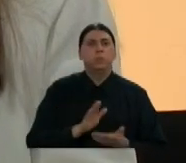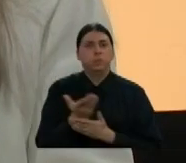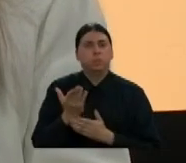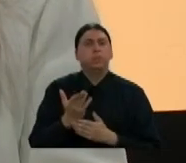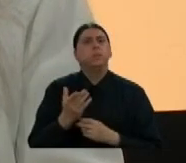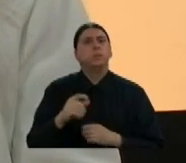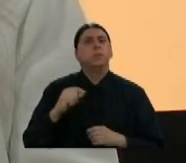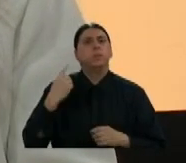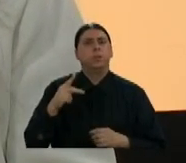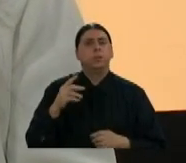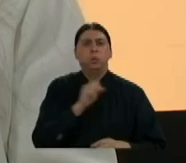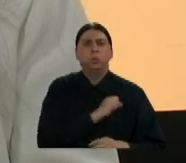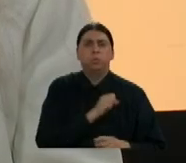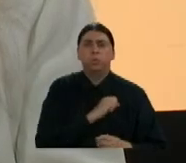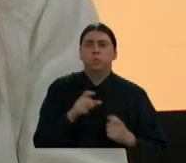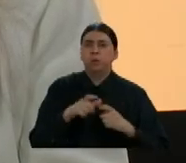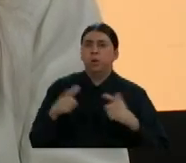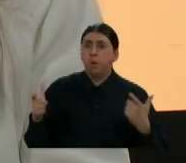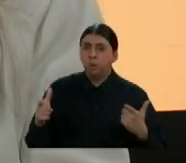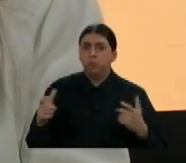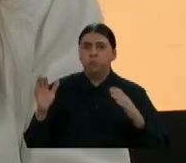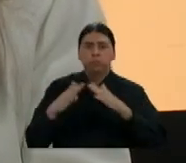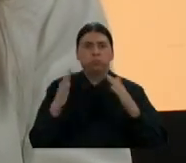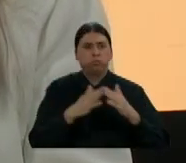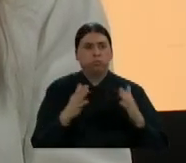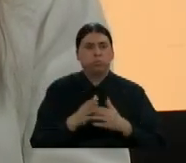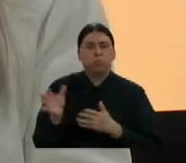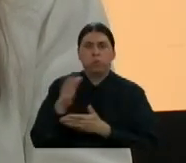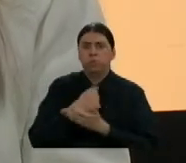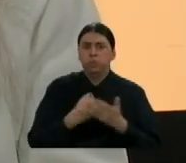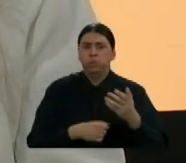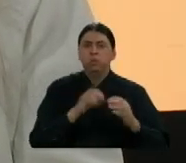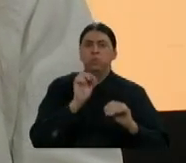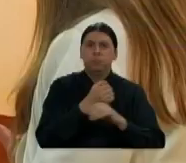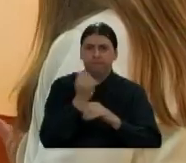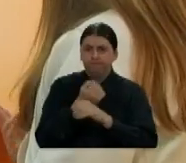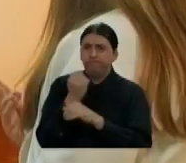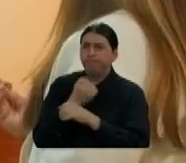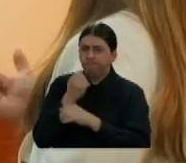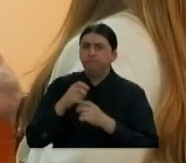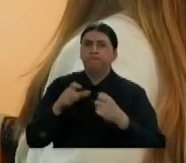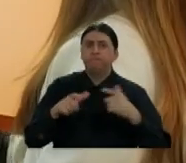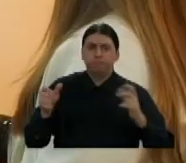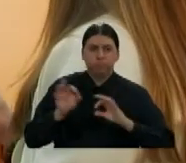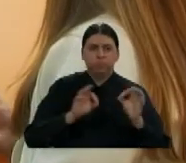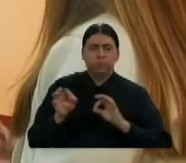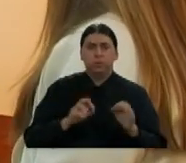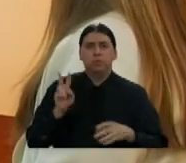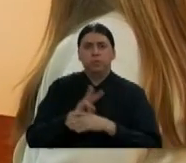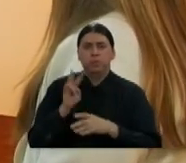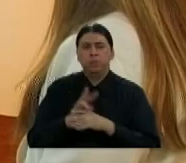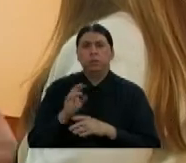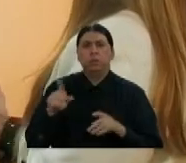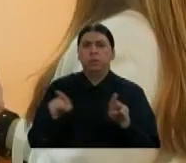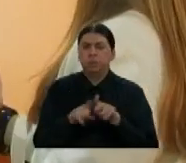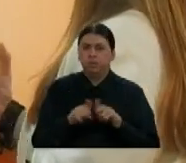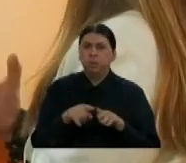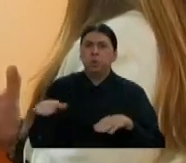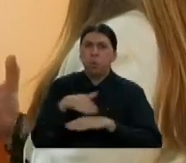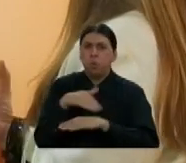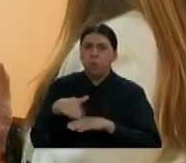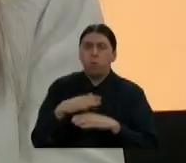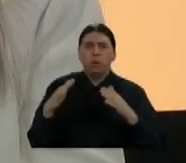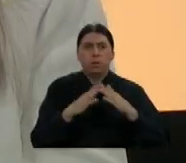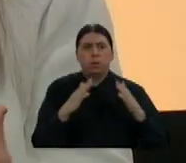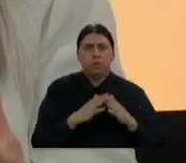um número maior de repúblicas hoje nós temos dois a todas elas não têm vagas suficientes e ainda recebe moradores de rua então você tem um